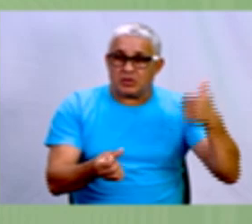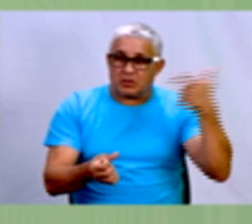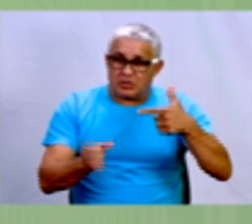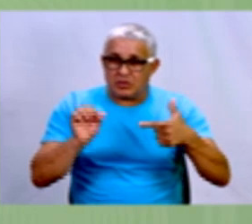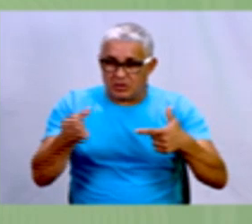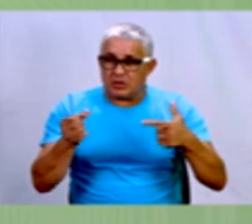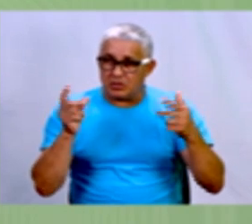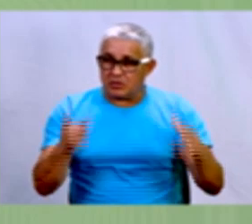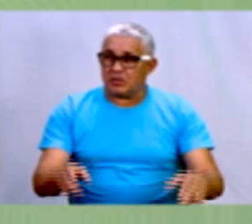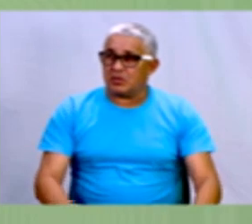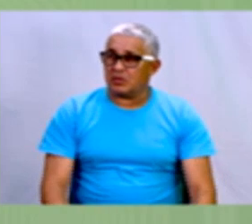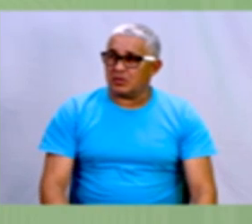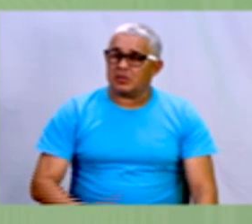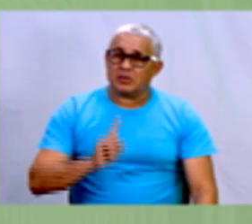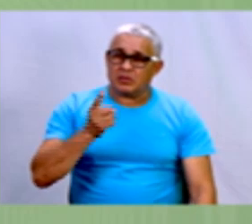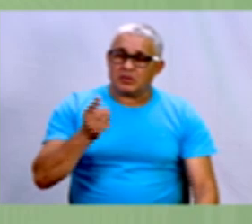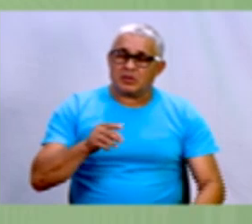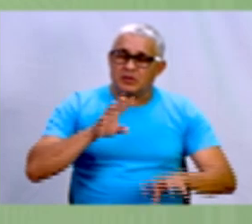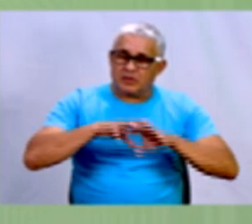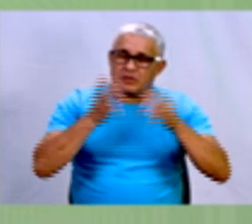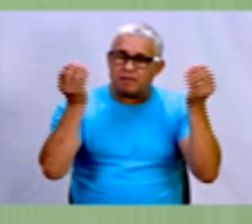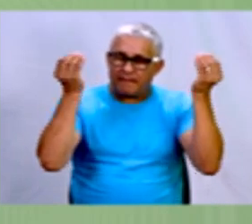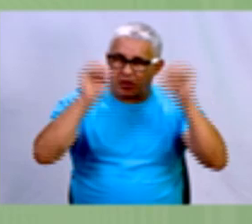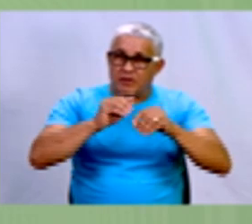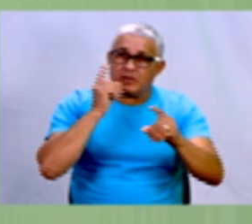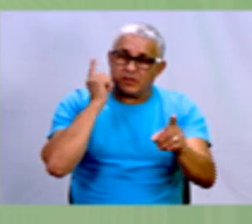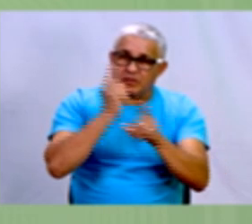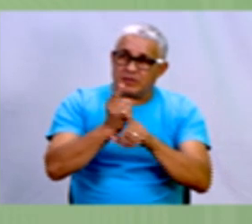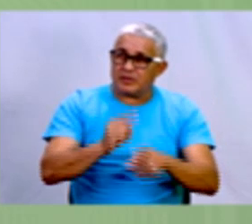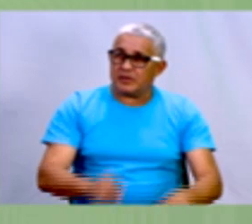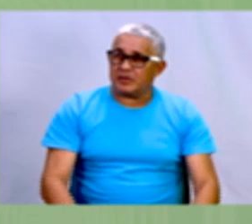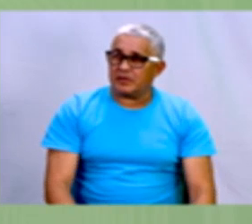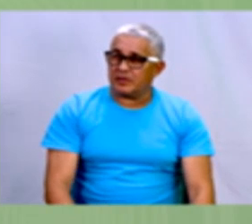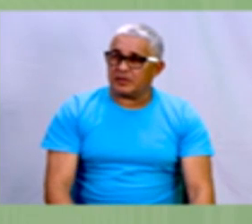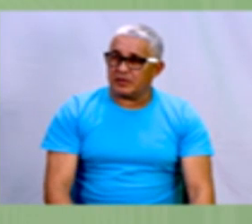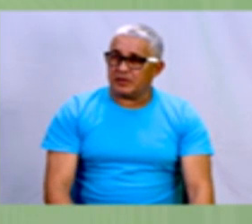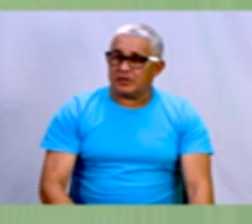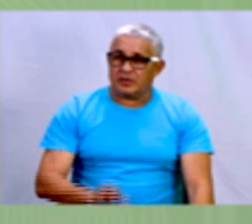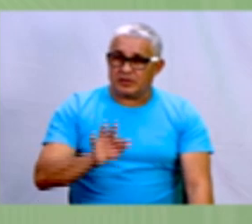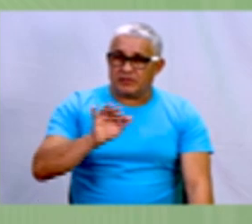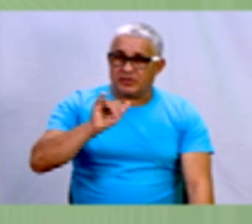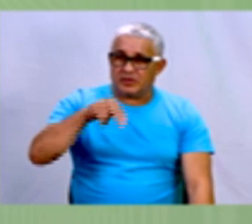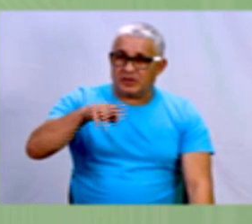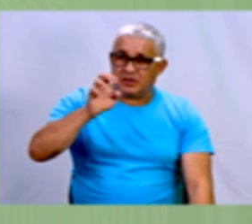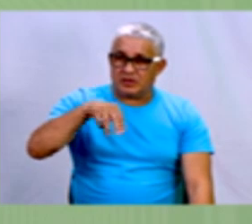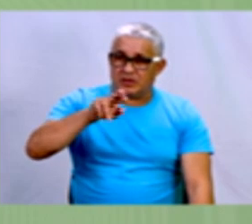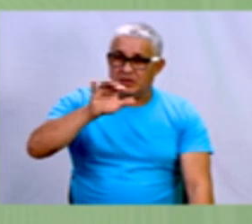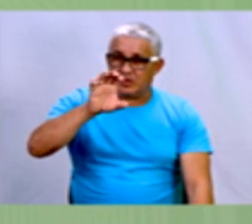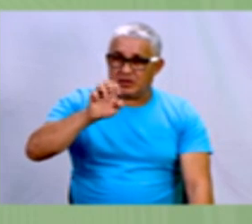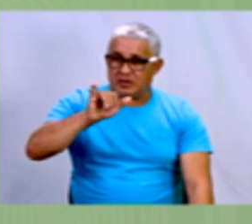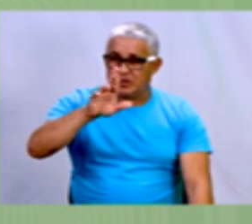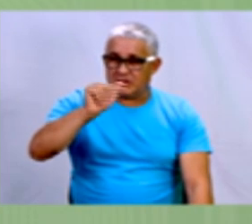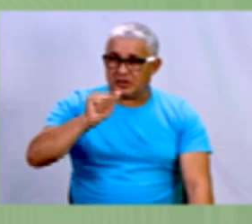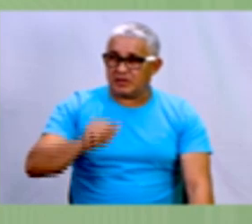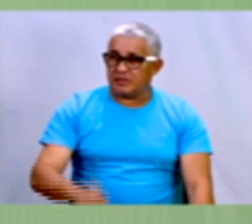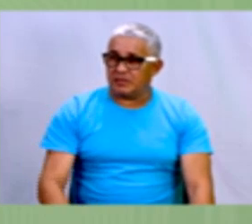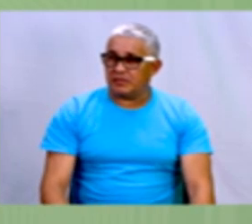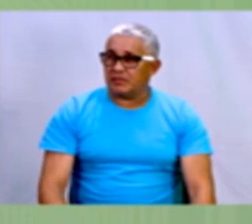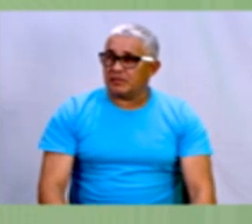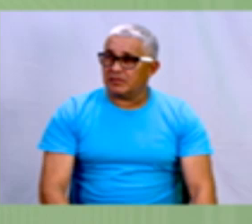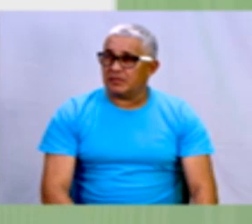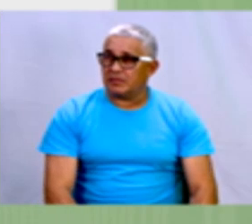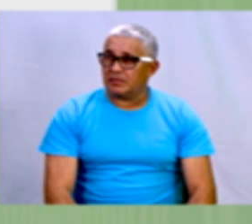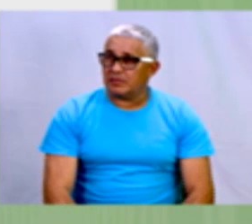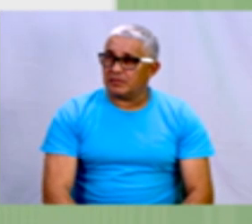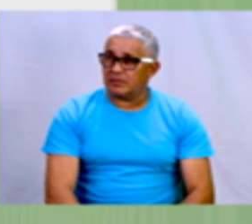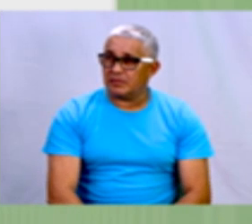a gente vai lá nas fórmulas, encontra a financeira e encontra a TIR, né? Acha a fórmula aqui da TIR.